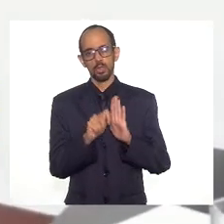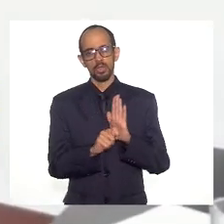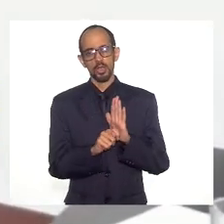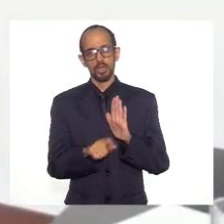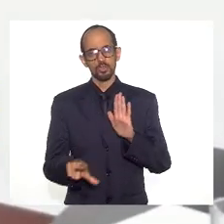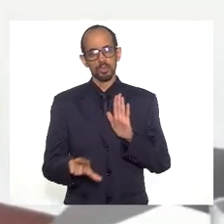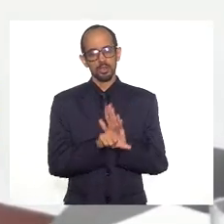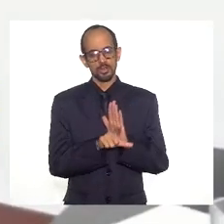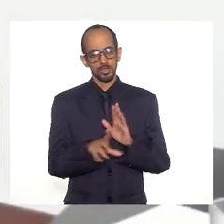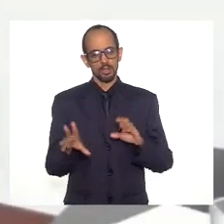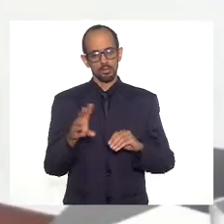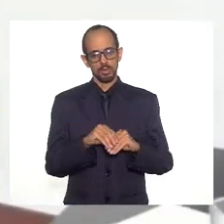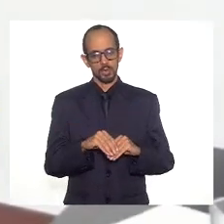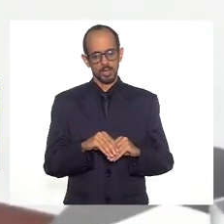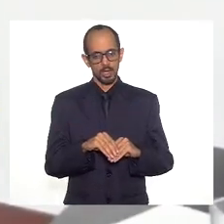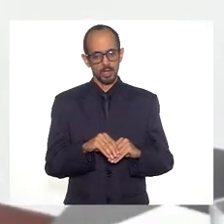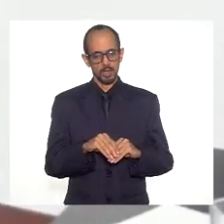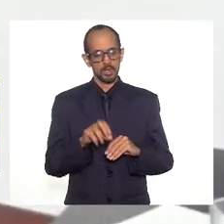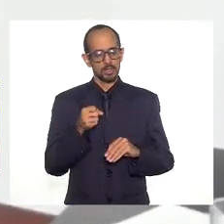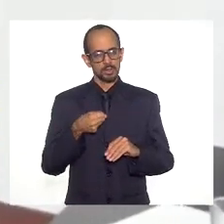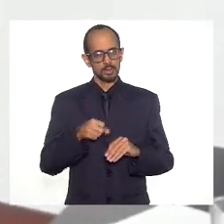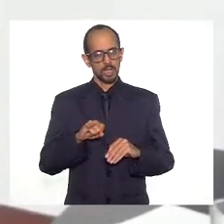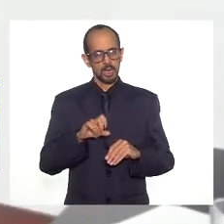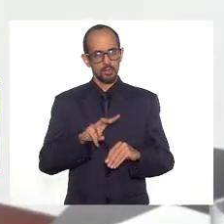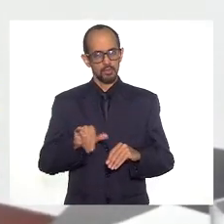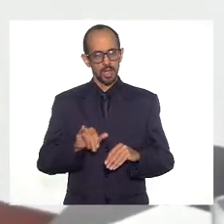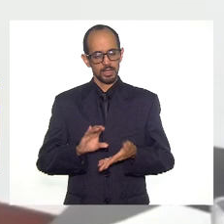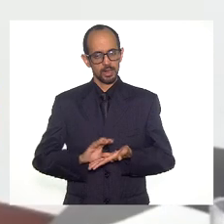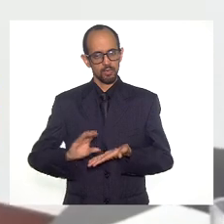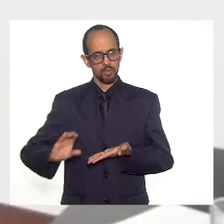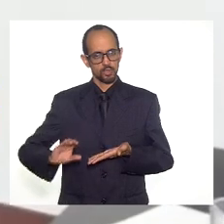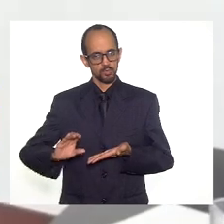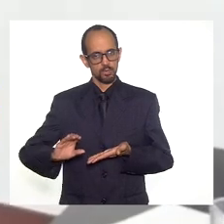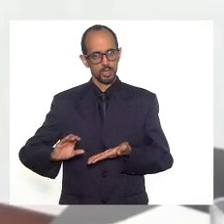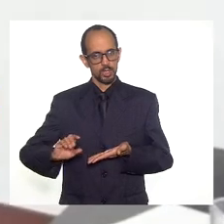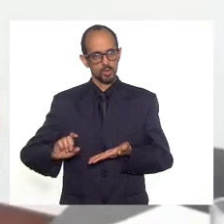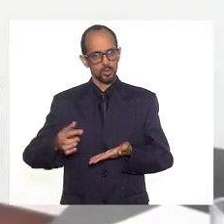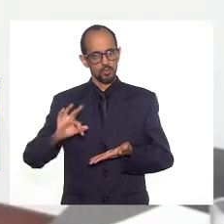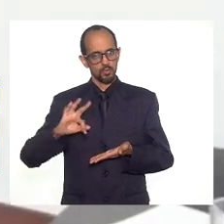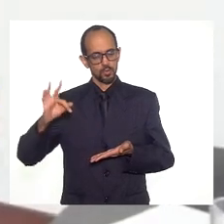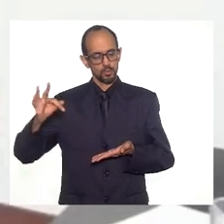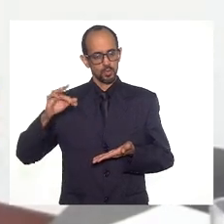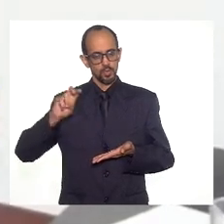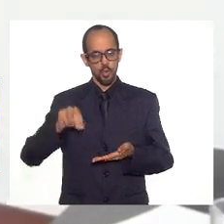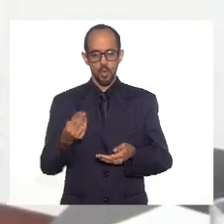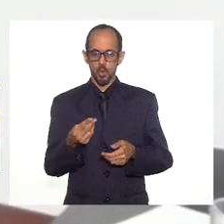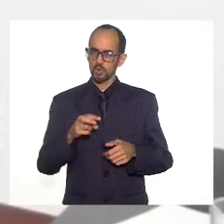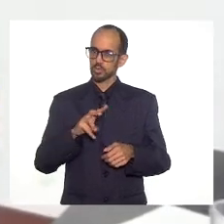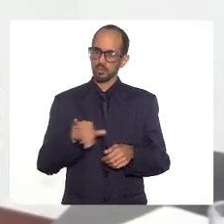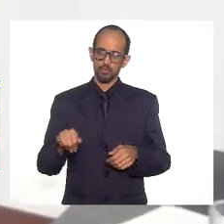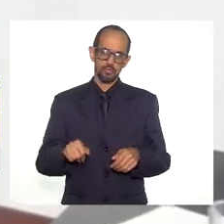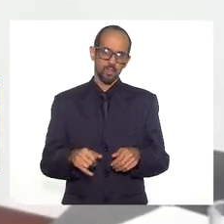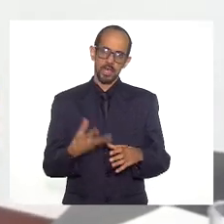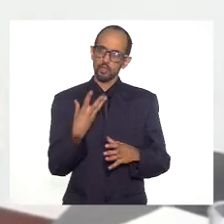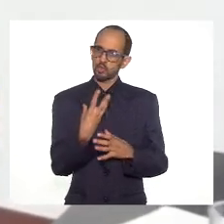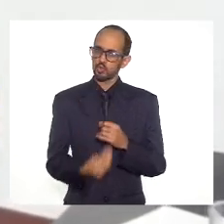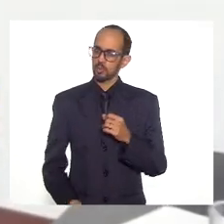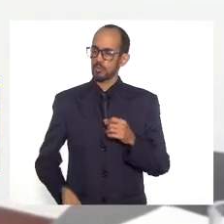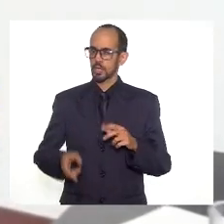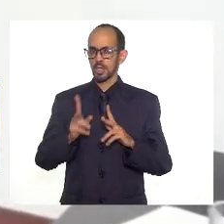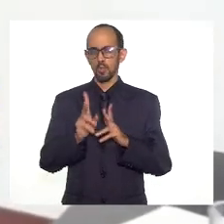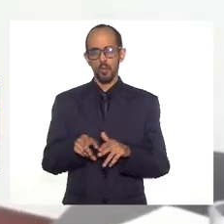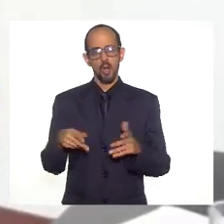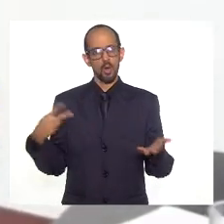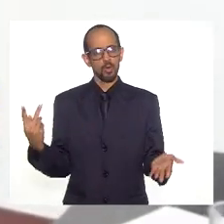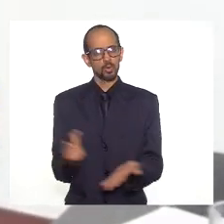privilegiar investimentos de longo prazo ou se esse dinheiro vai ser escoado pelo ralo, como vem acontecendo com todos